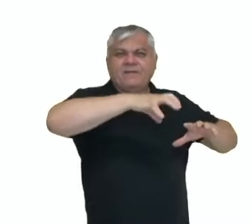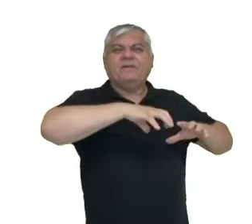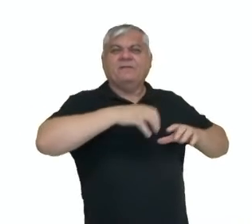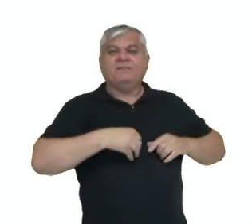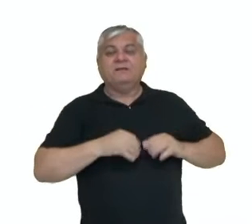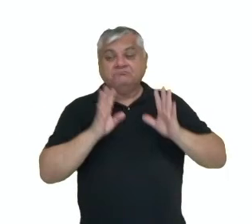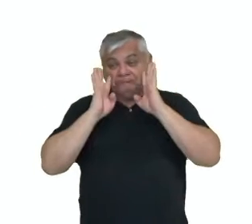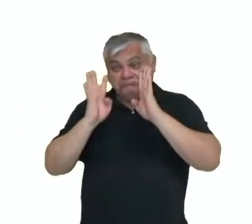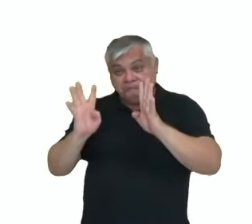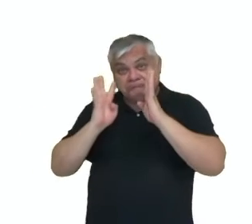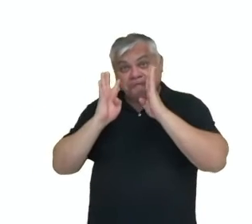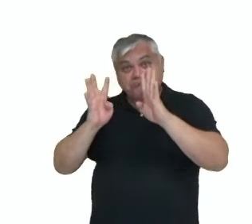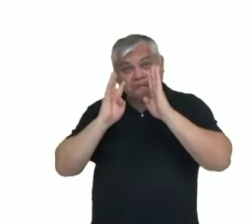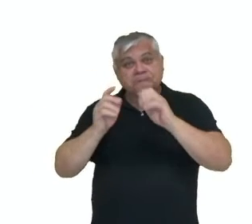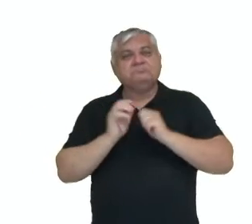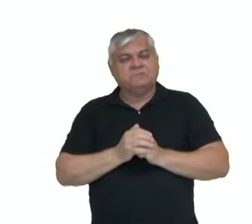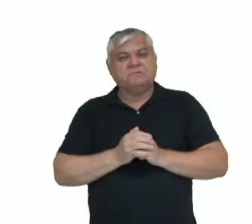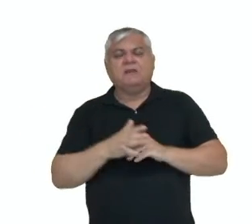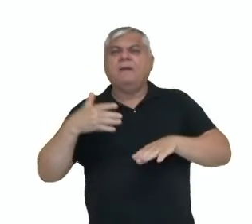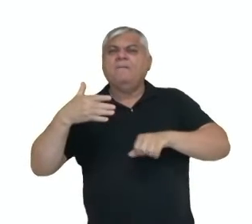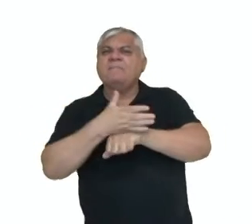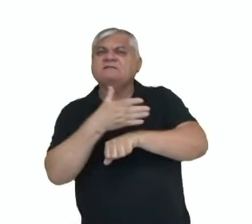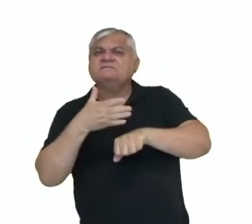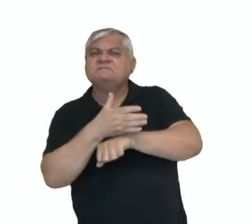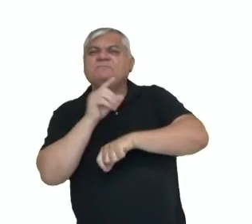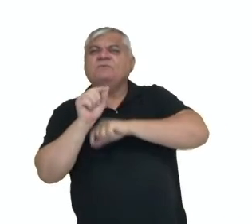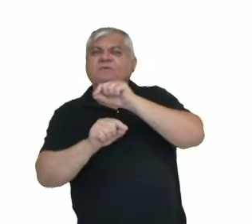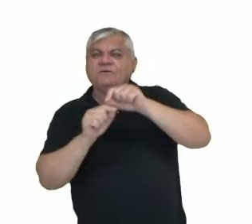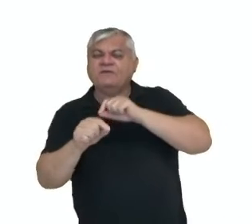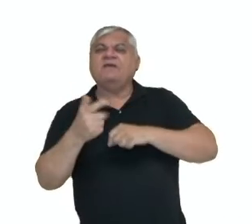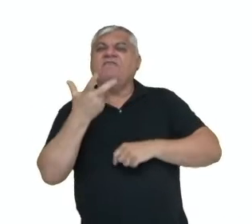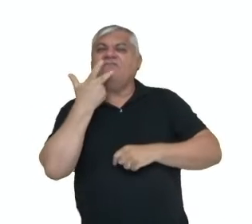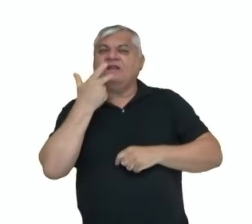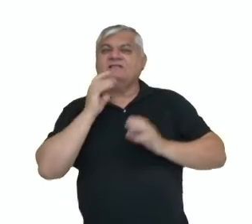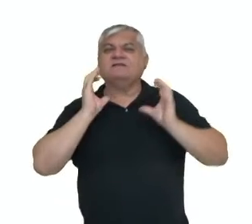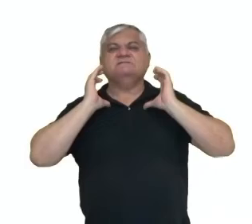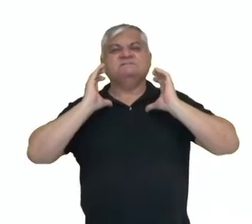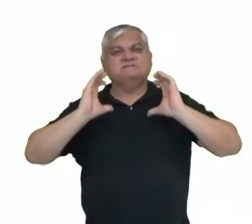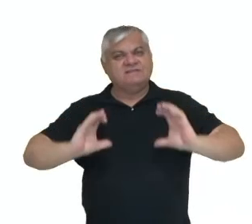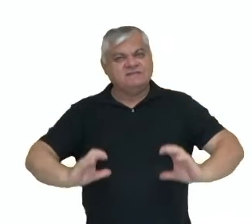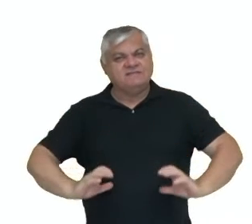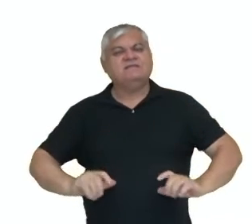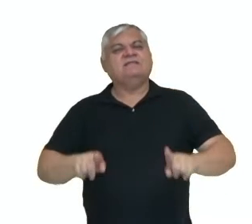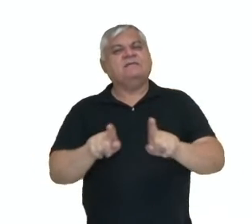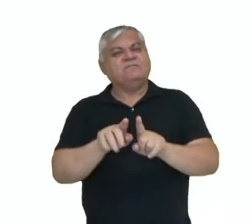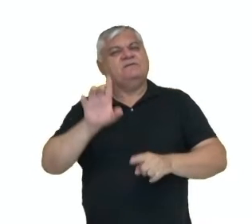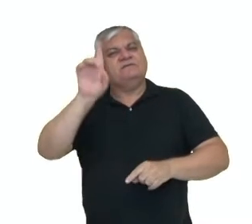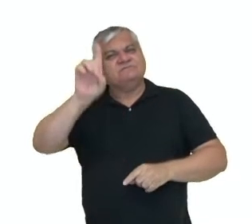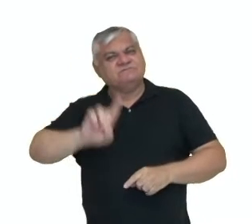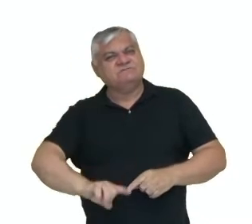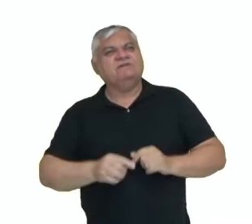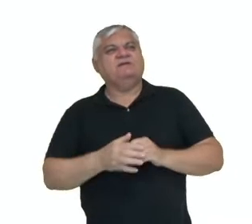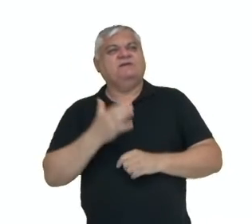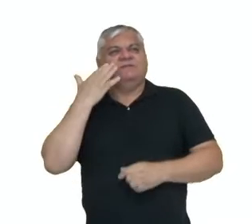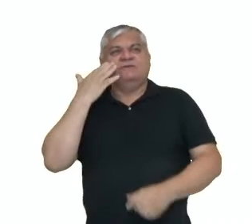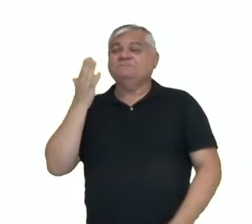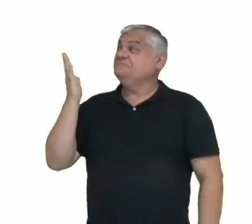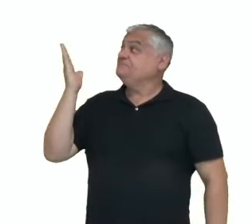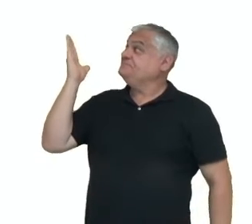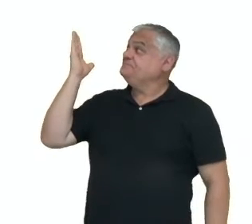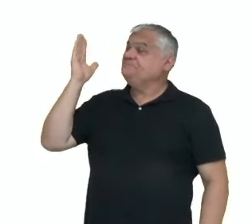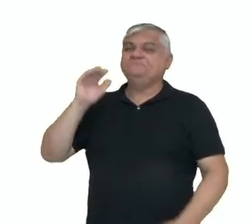ouvidos. Participaram intensamente das discussões, exercendo aí sua cidadania e reivindicação de direitos, como mostra para a gente esse cartaz